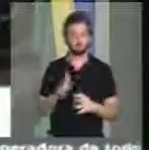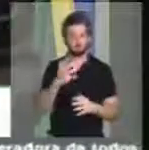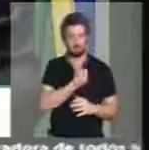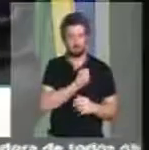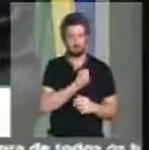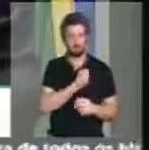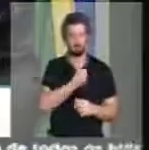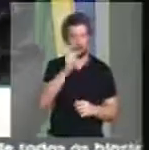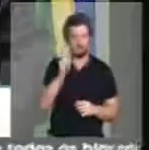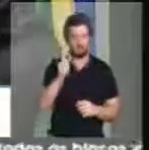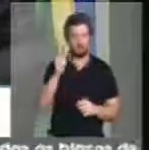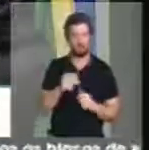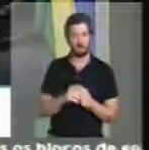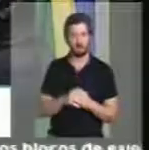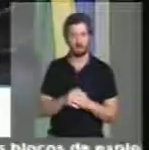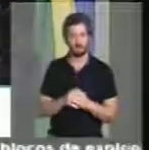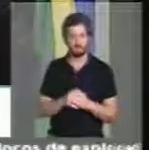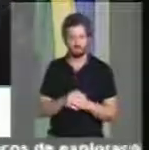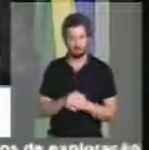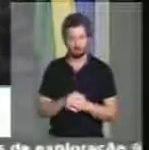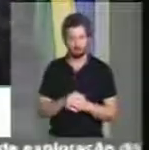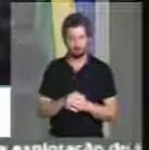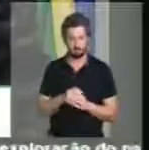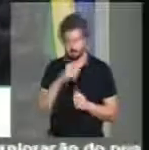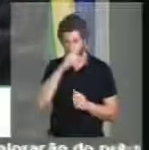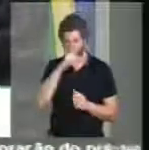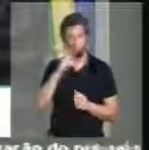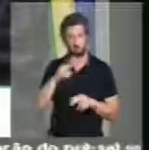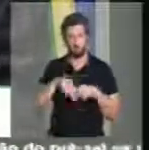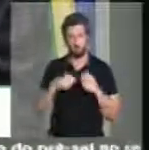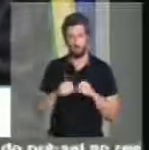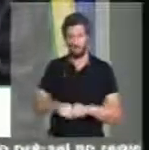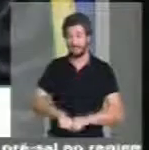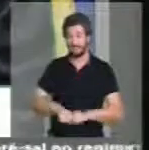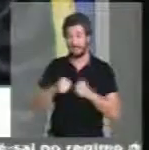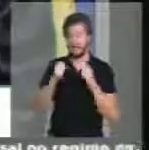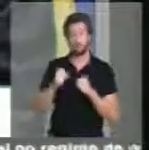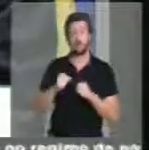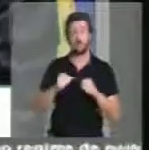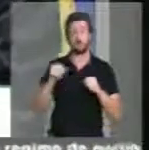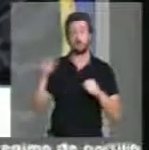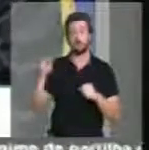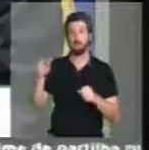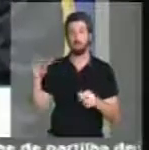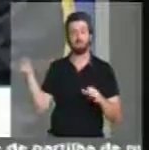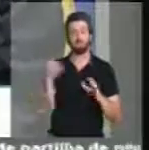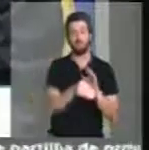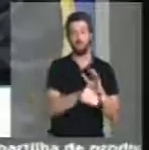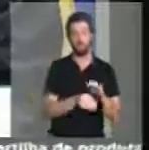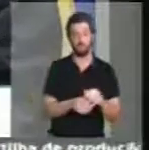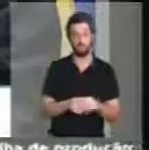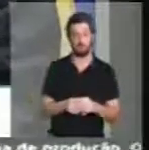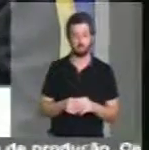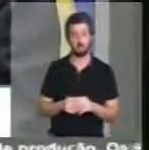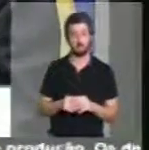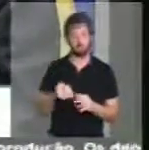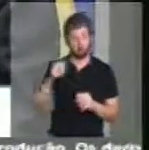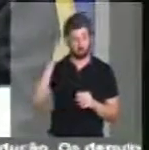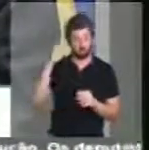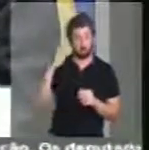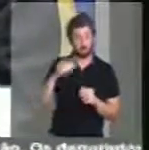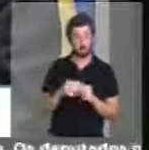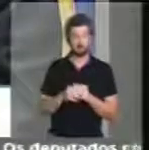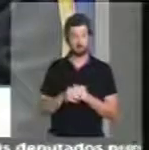salvar a Petrobras do precipício em que eles colocaram. Quem imaginava, meu